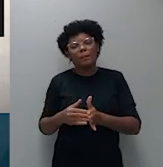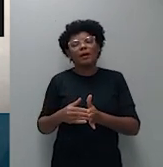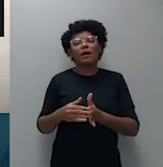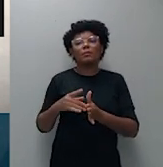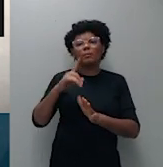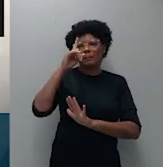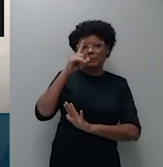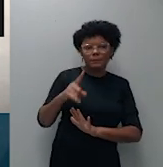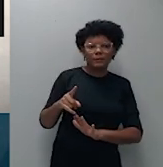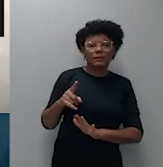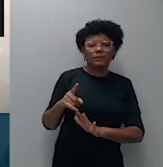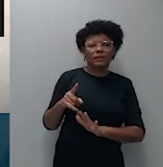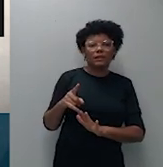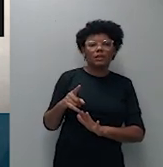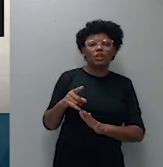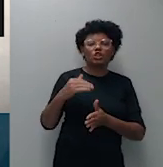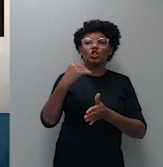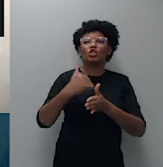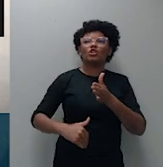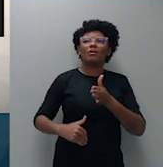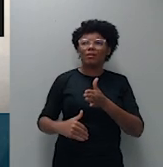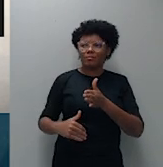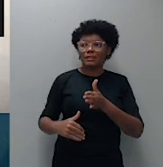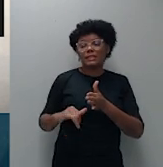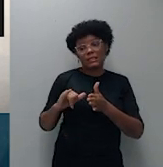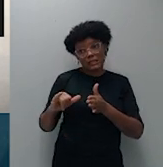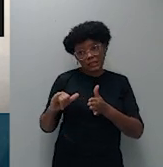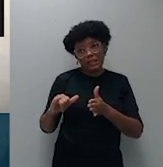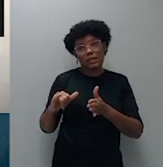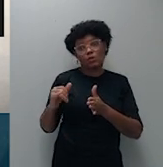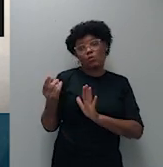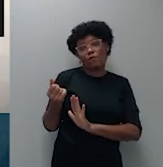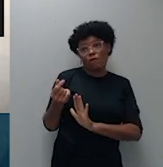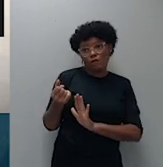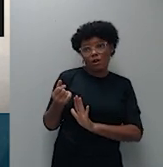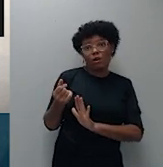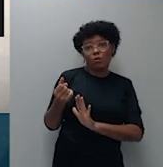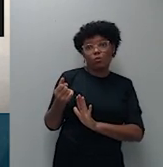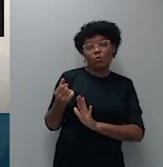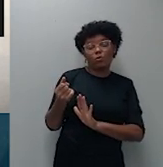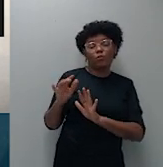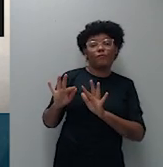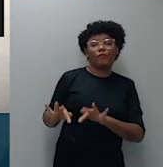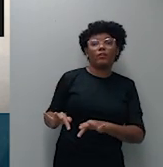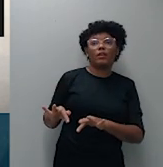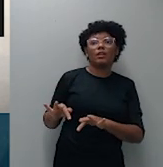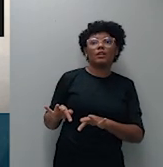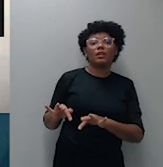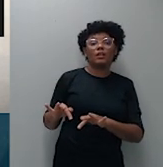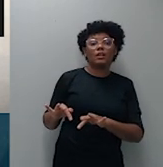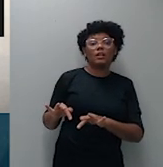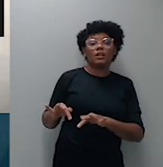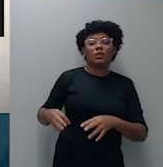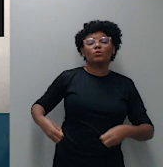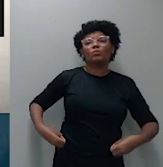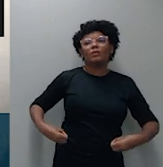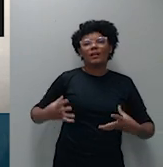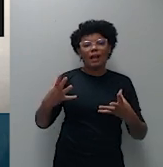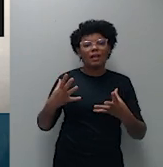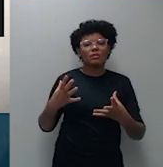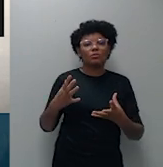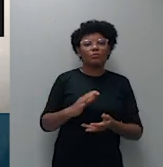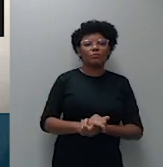com a determinação de abatimento se for o caso dos valores resultantes dos encargos que